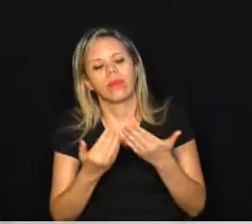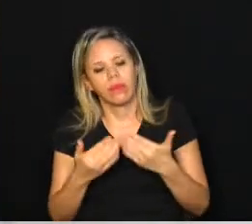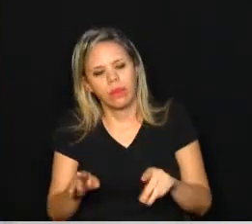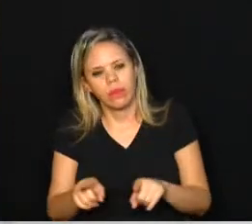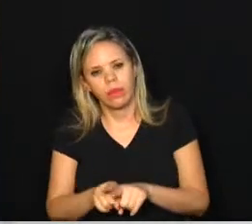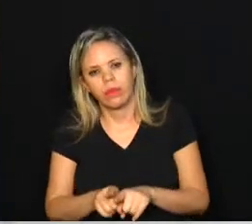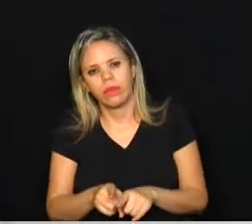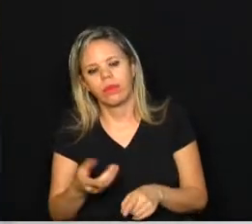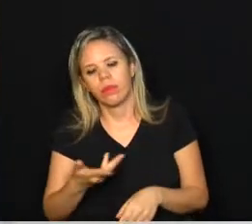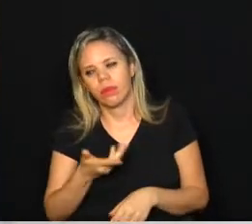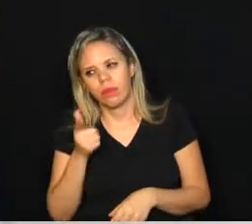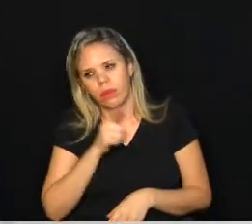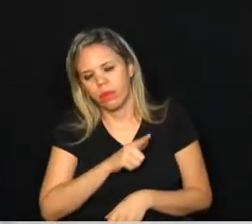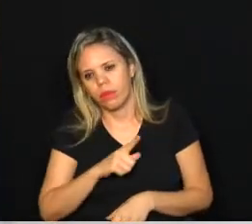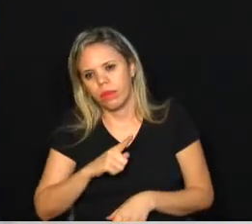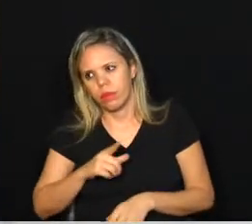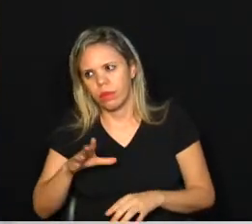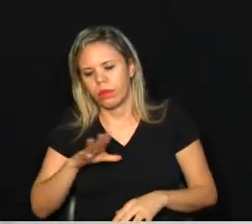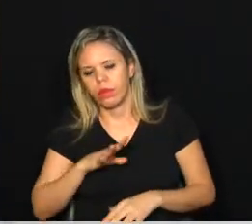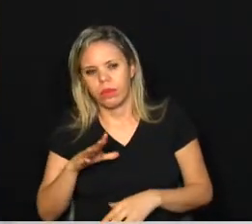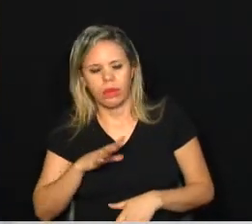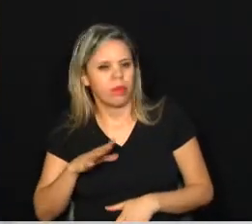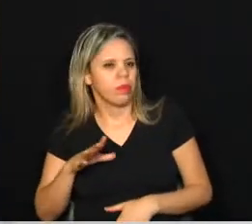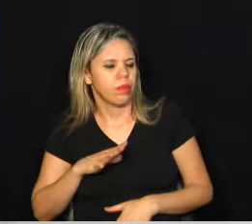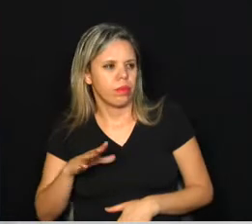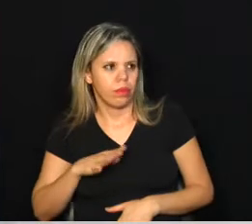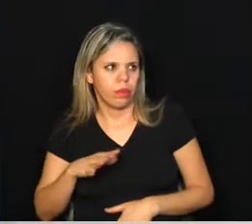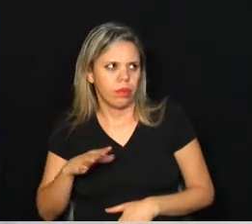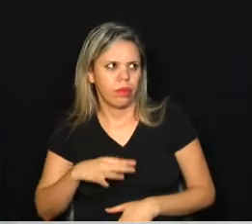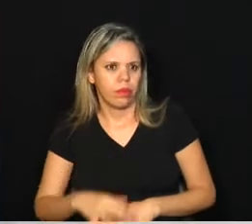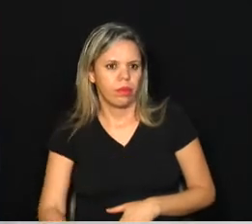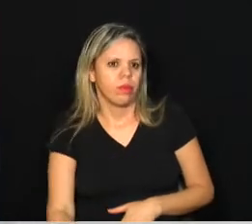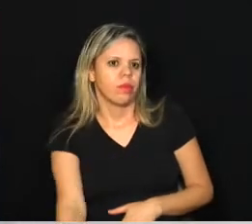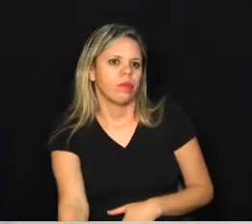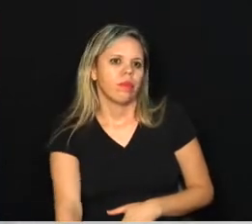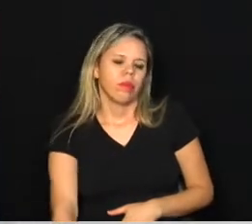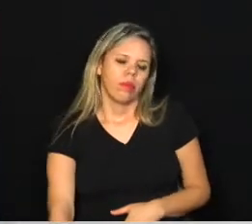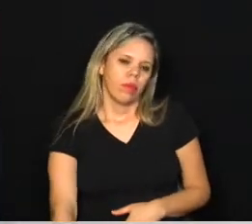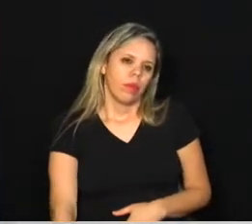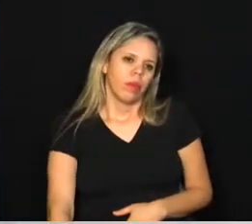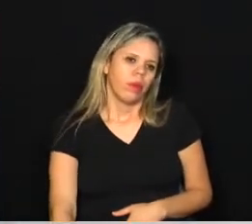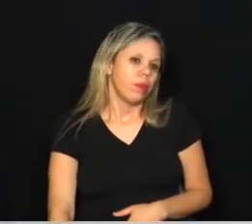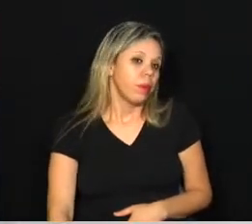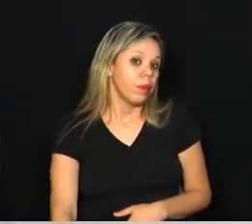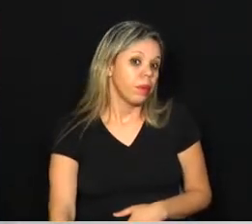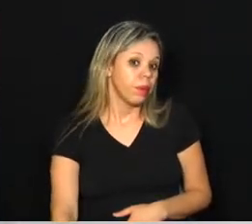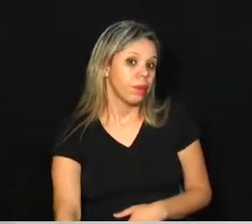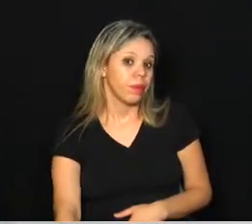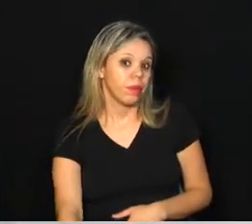daí se a gente vai ter uma cidade que vai, supostamente, vão ter mais